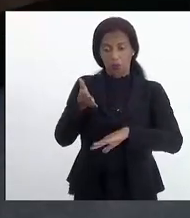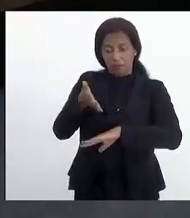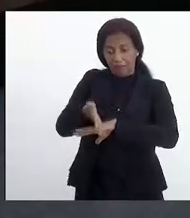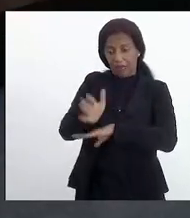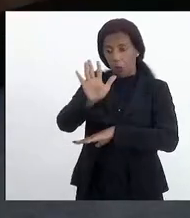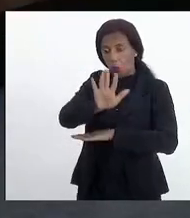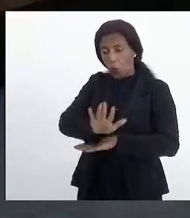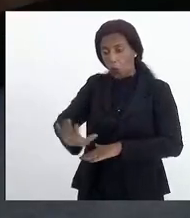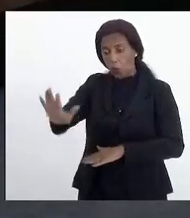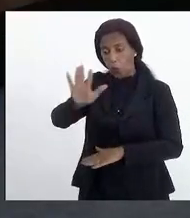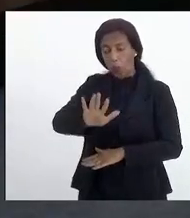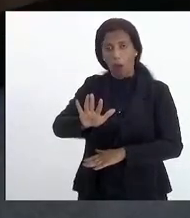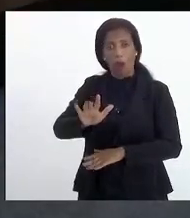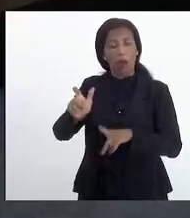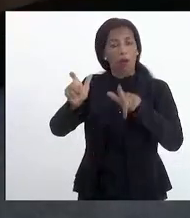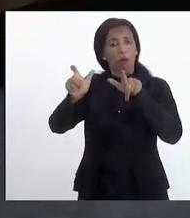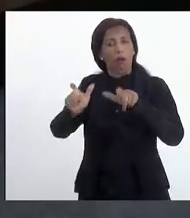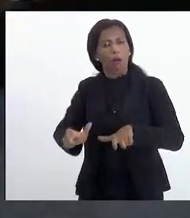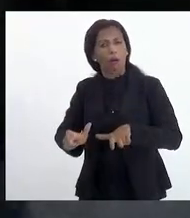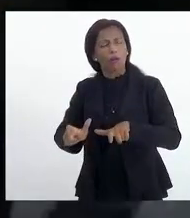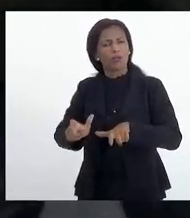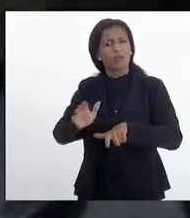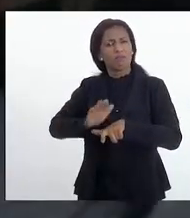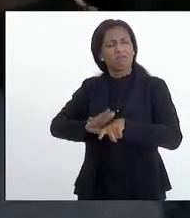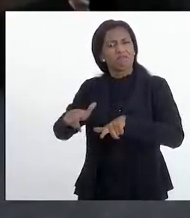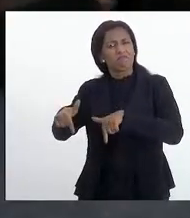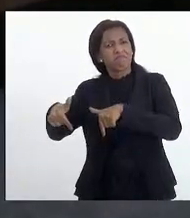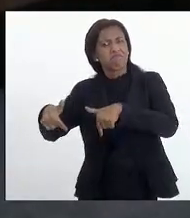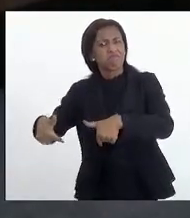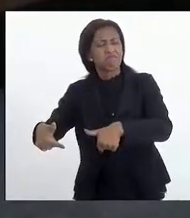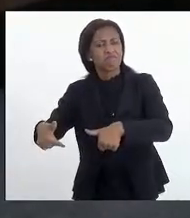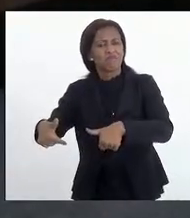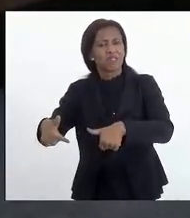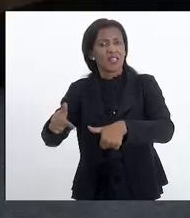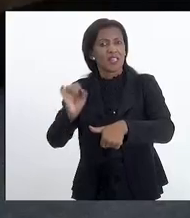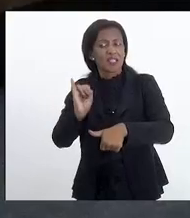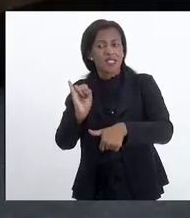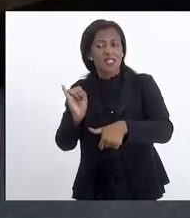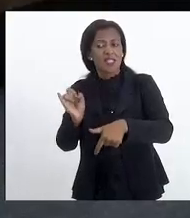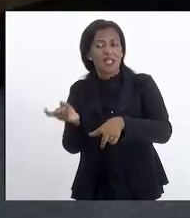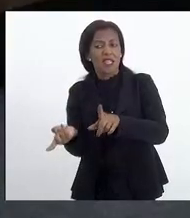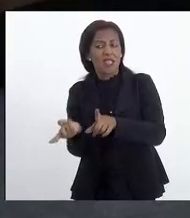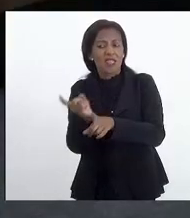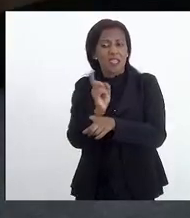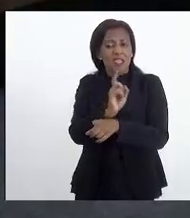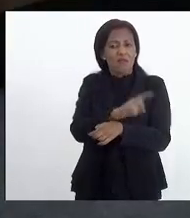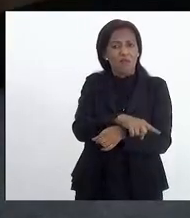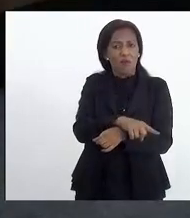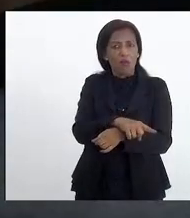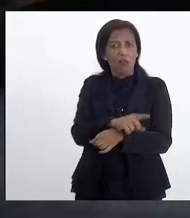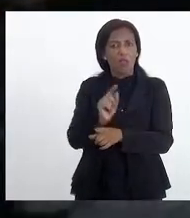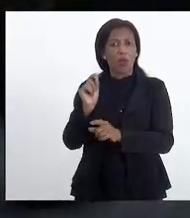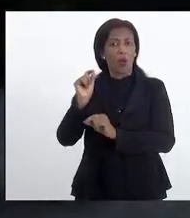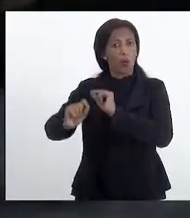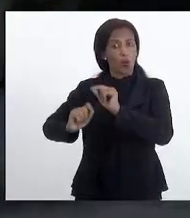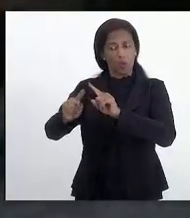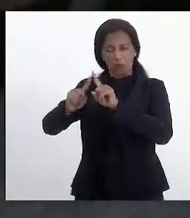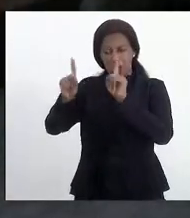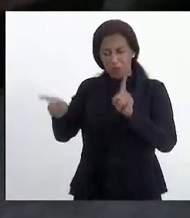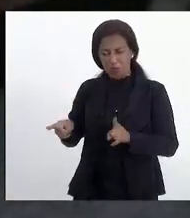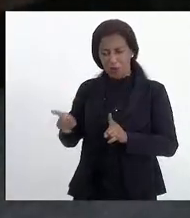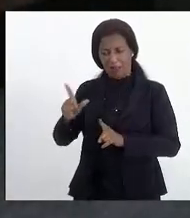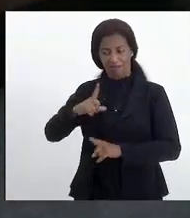cenário onde o que está se fazendo é se devolver com uma mão o que o servidor